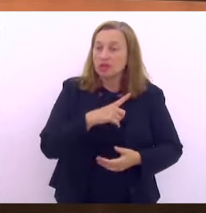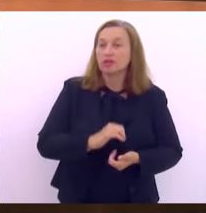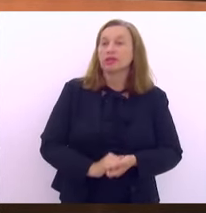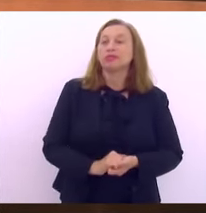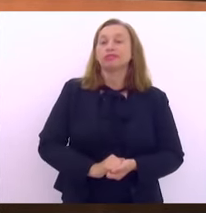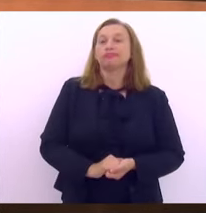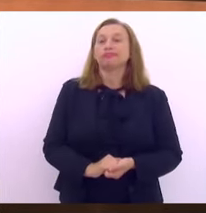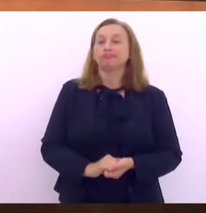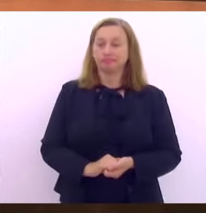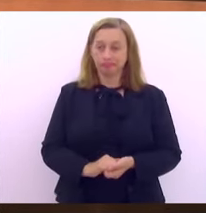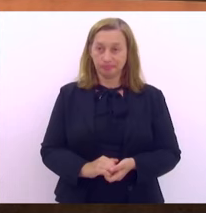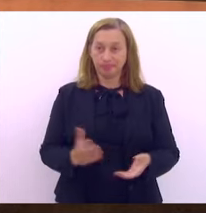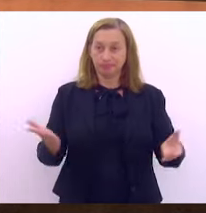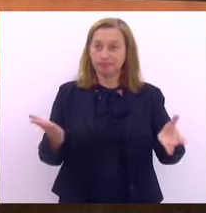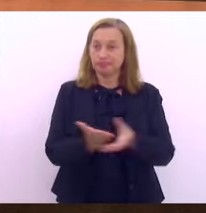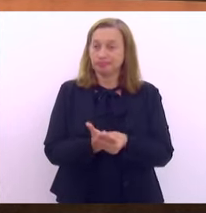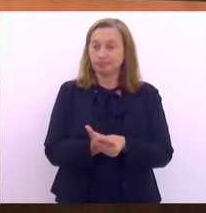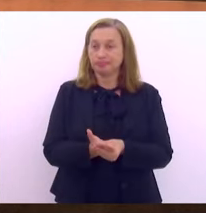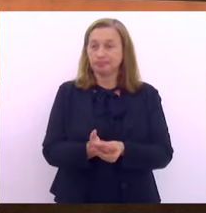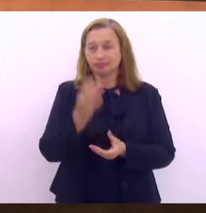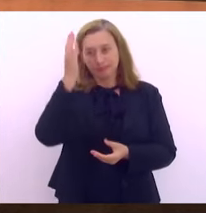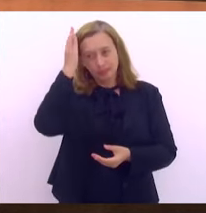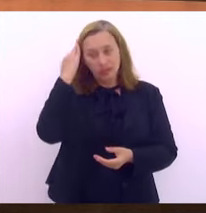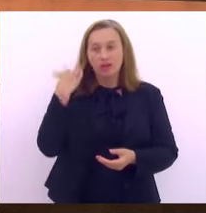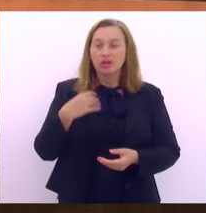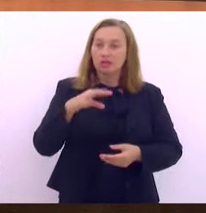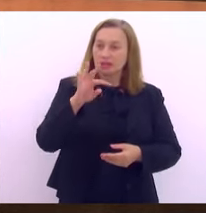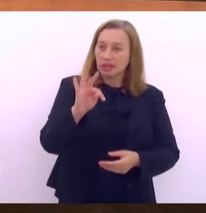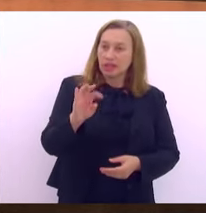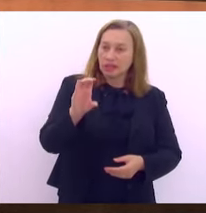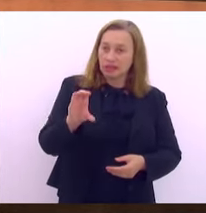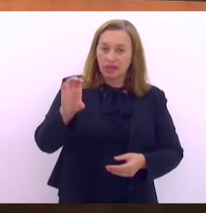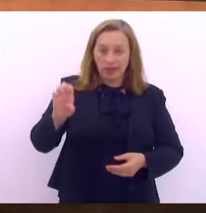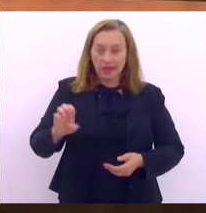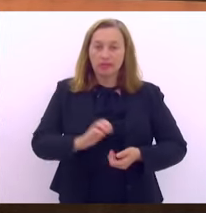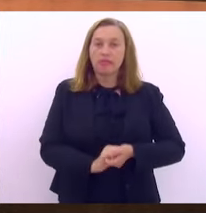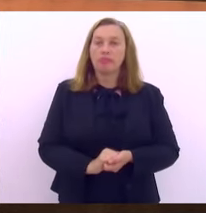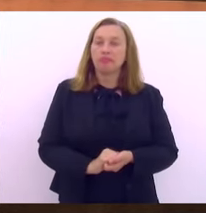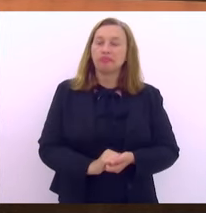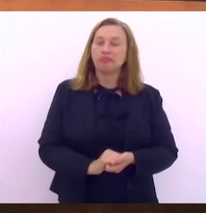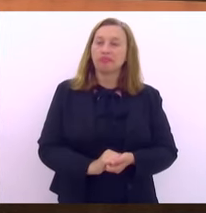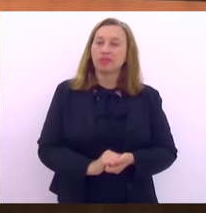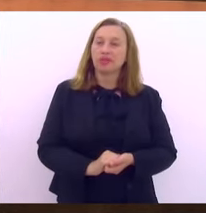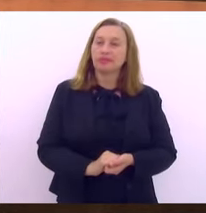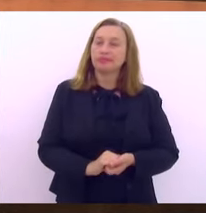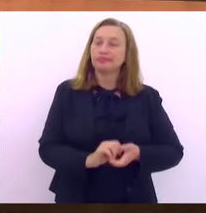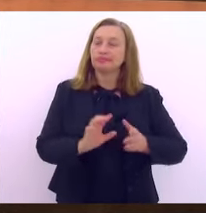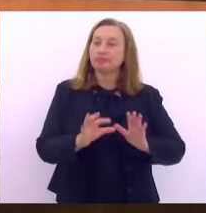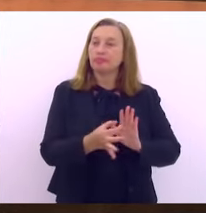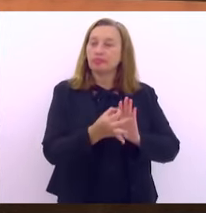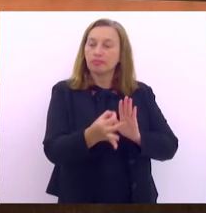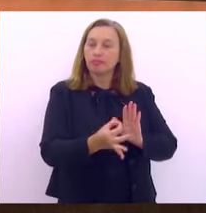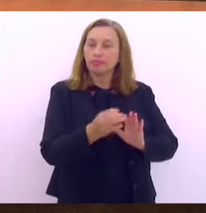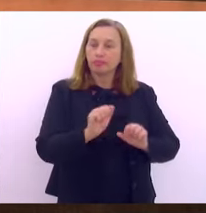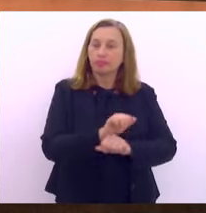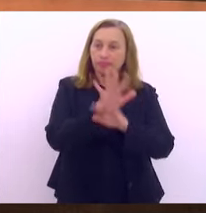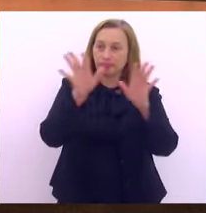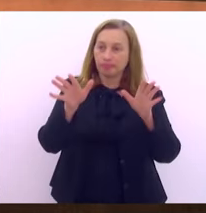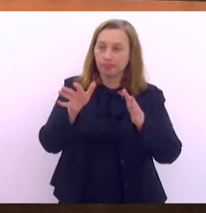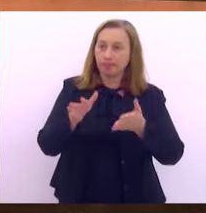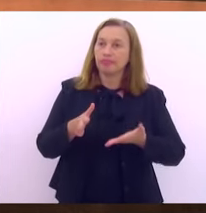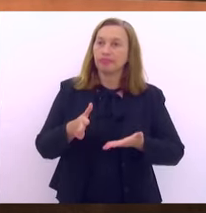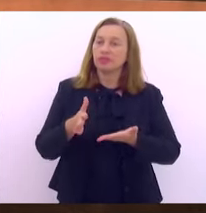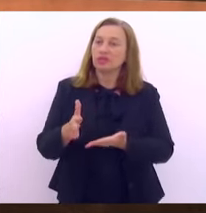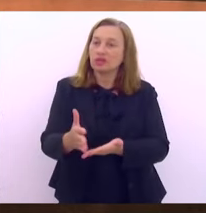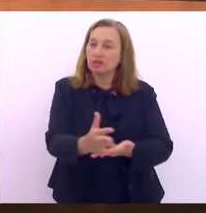medida, o corpo instrutivo do TCE se posiciona com clareza pelo acolhimento da